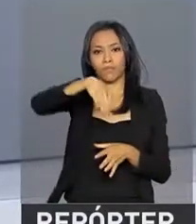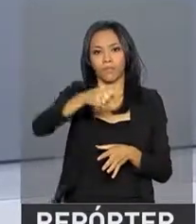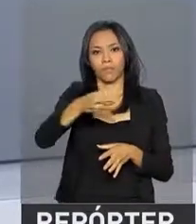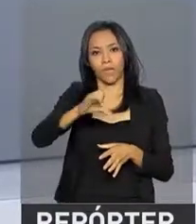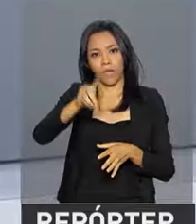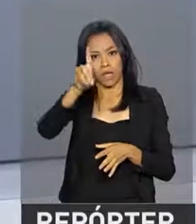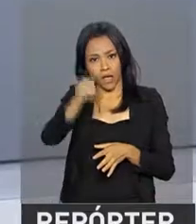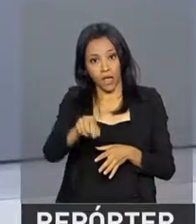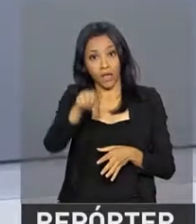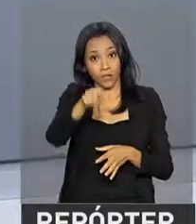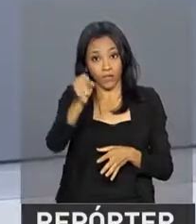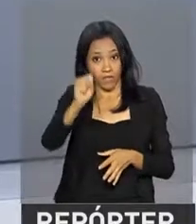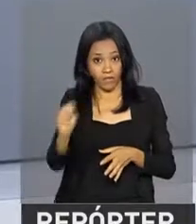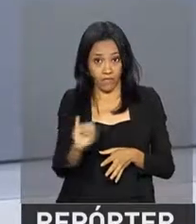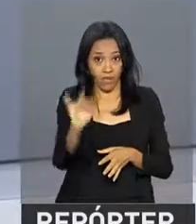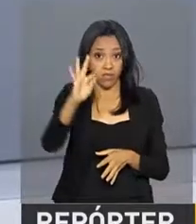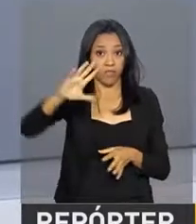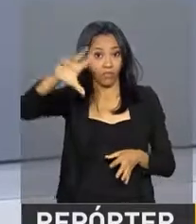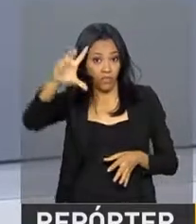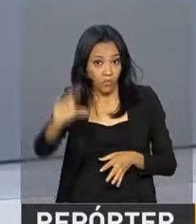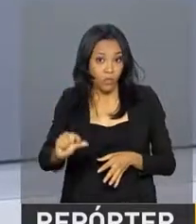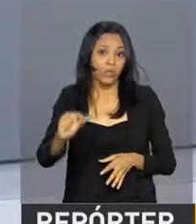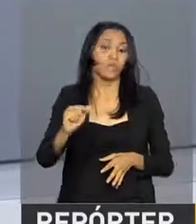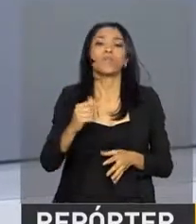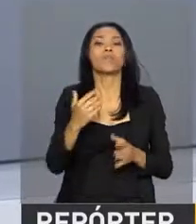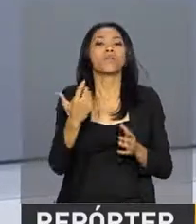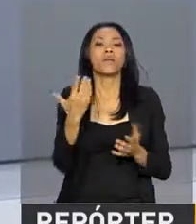inflação para este ano continua caindo e passou para